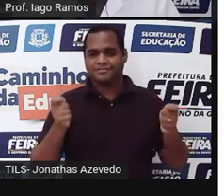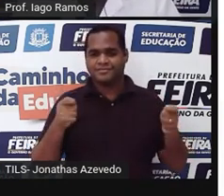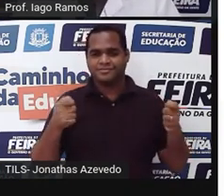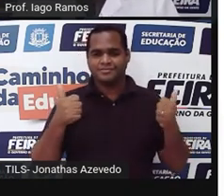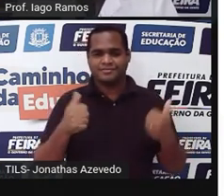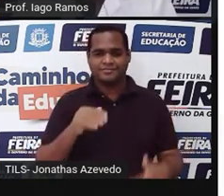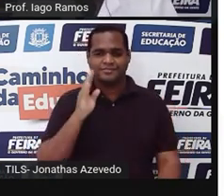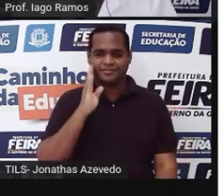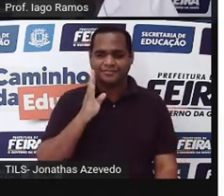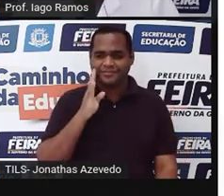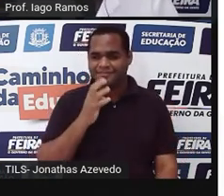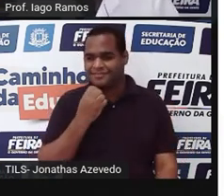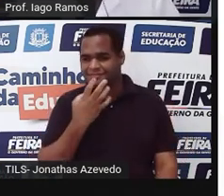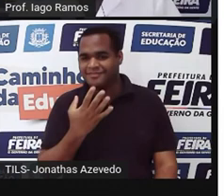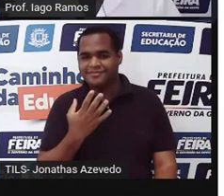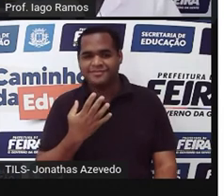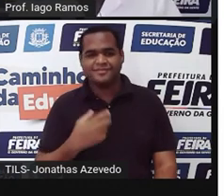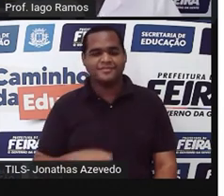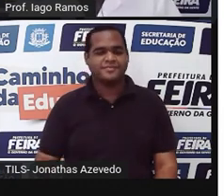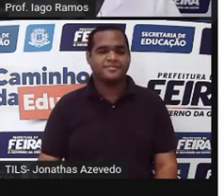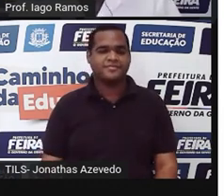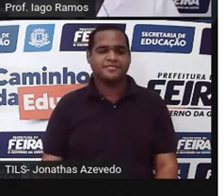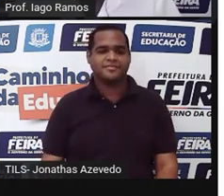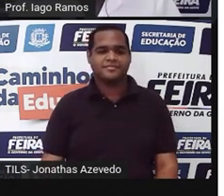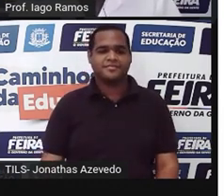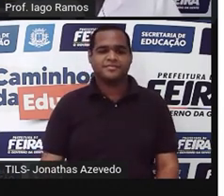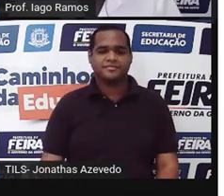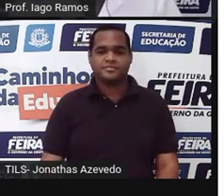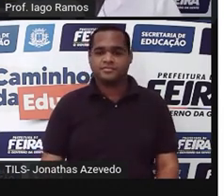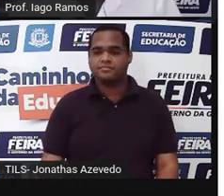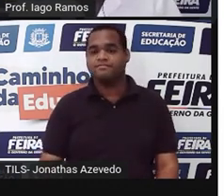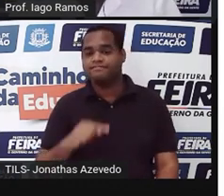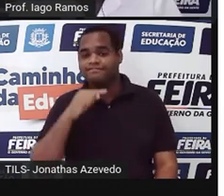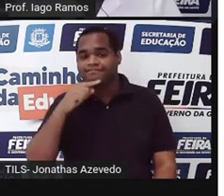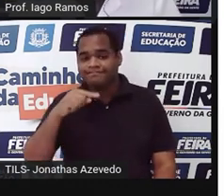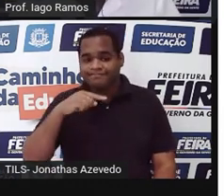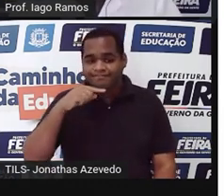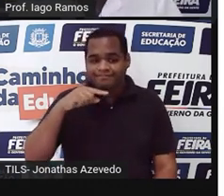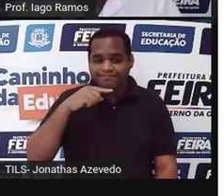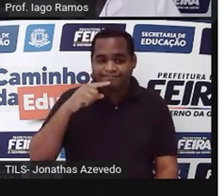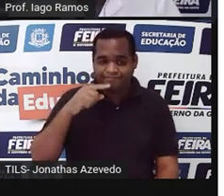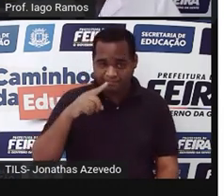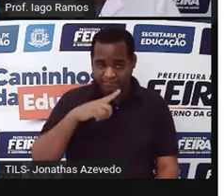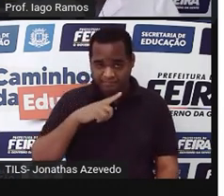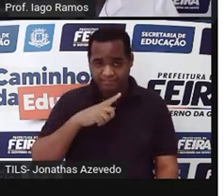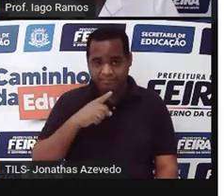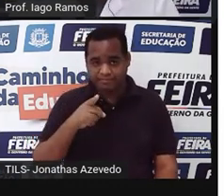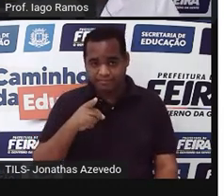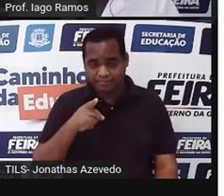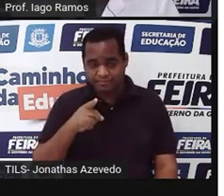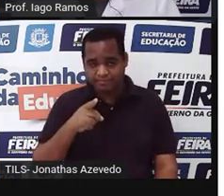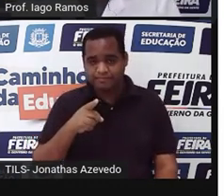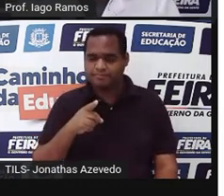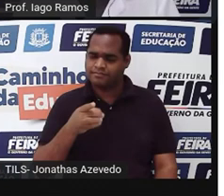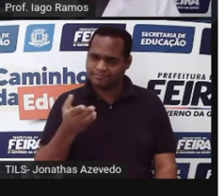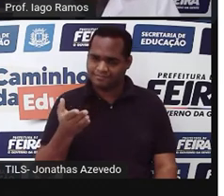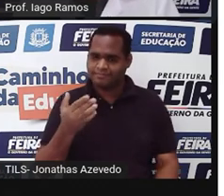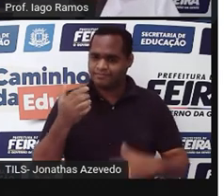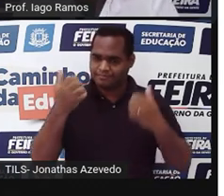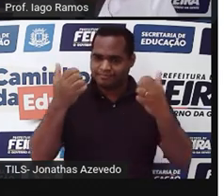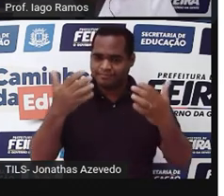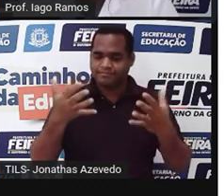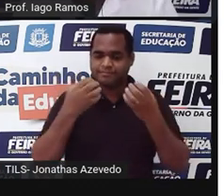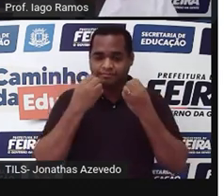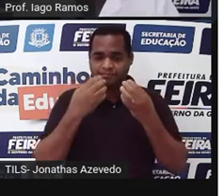bola vaca né Tá bom ficou alguma dúvida asinha tá deixa eu te avisar uma coisa